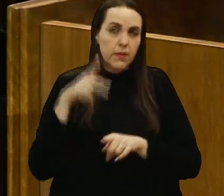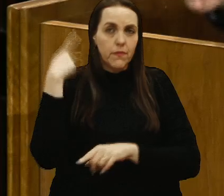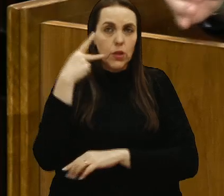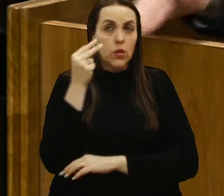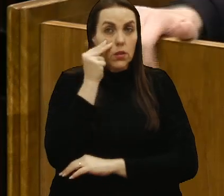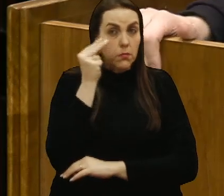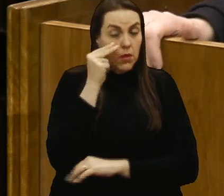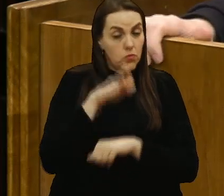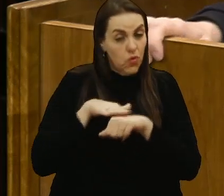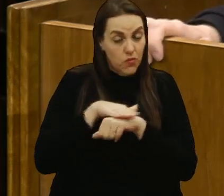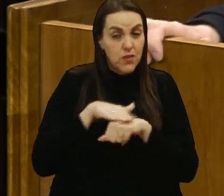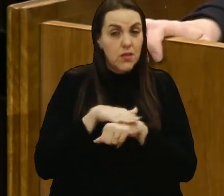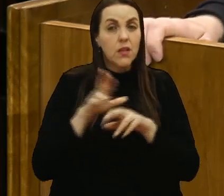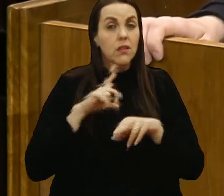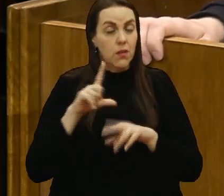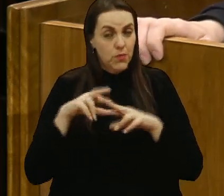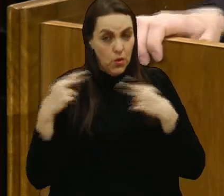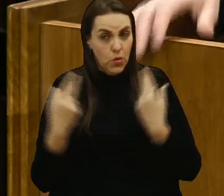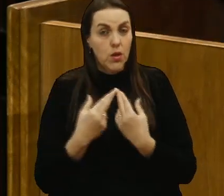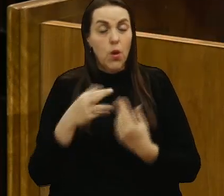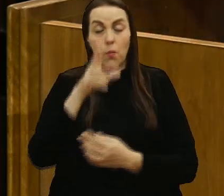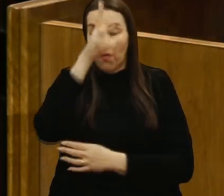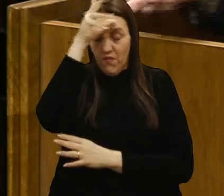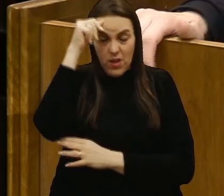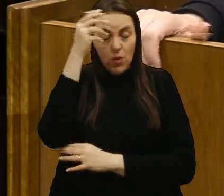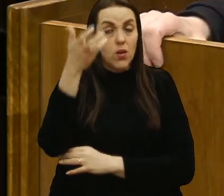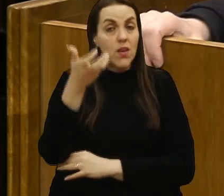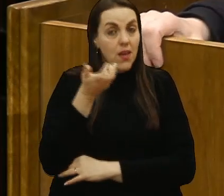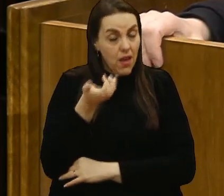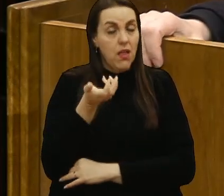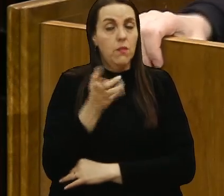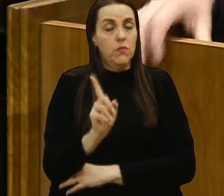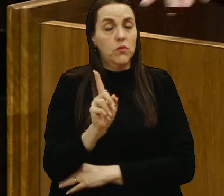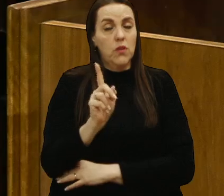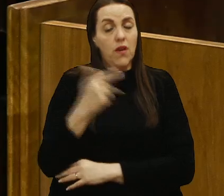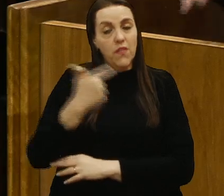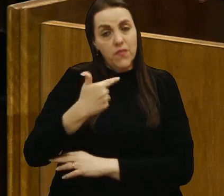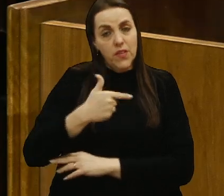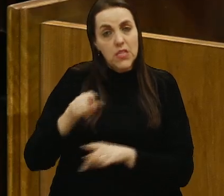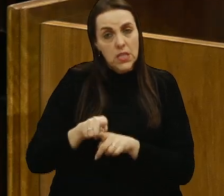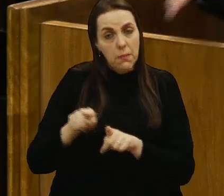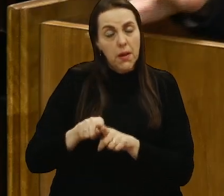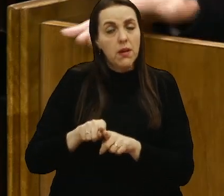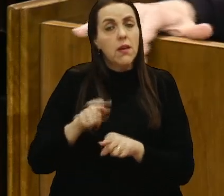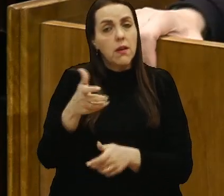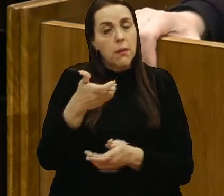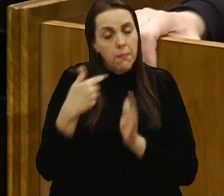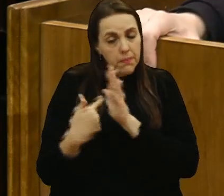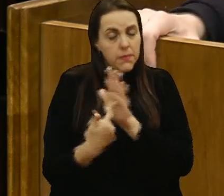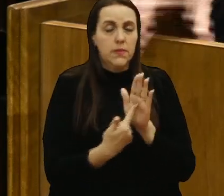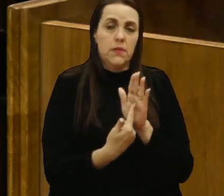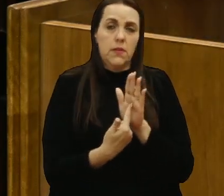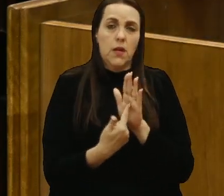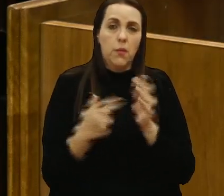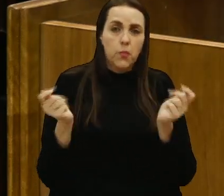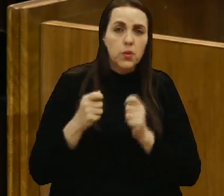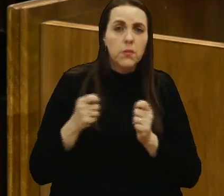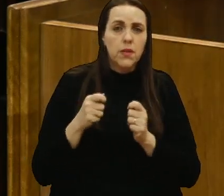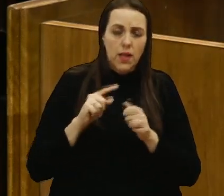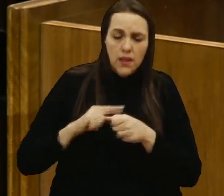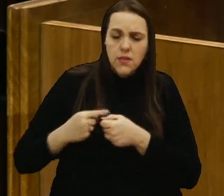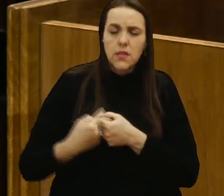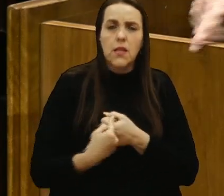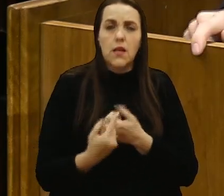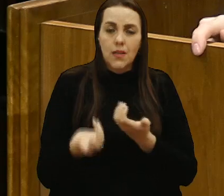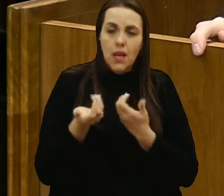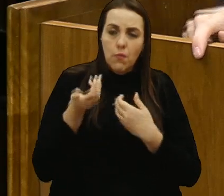Nós queremos uma reunião com o prefeito e com o vice para apresentar o nosso posicionamento e para dizer o que nós podemos fazer na nossa cidade. Nós queremos ajudar